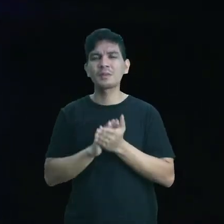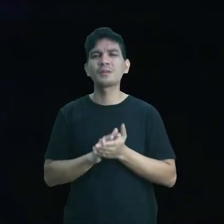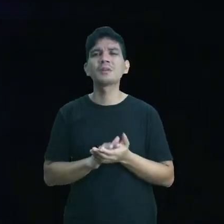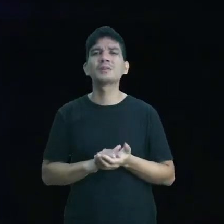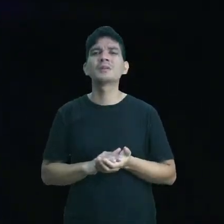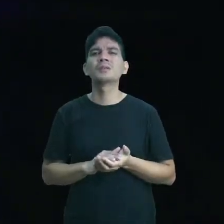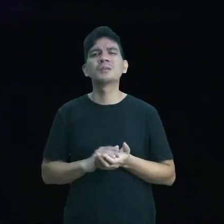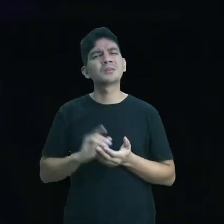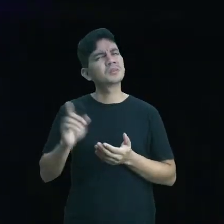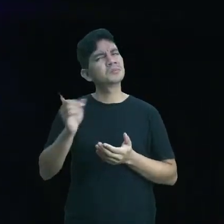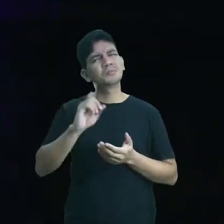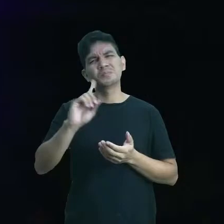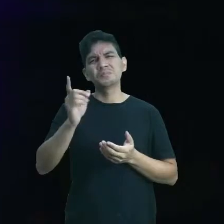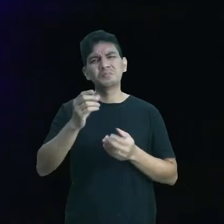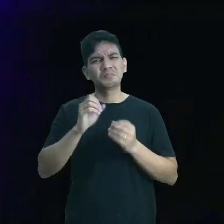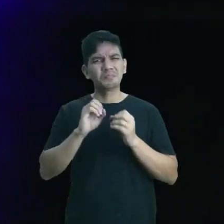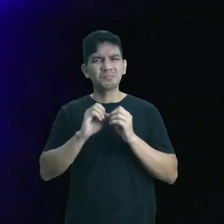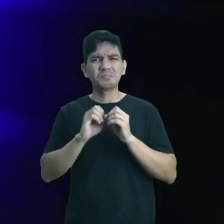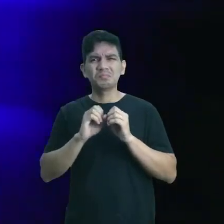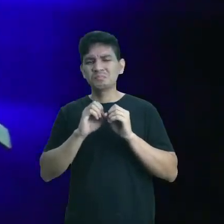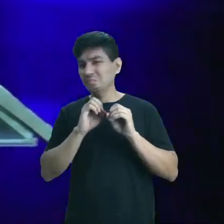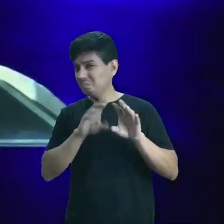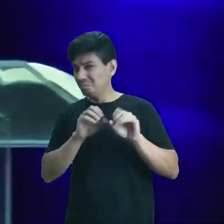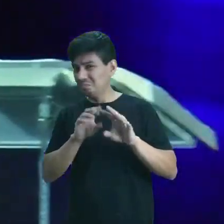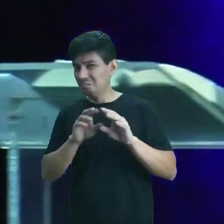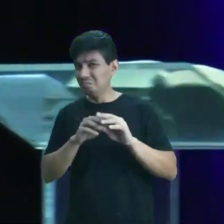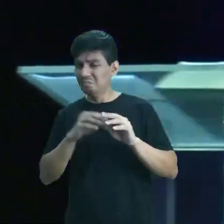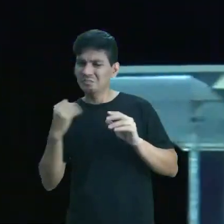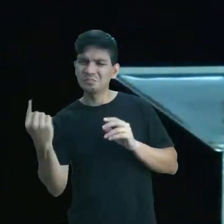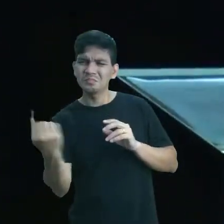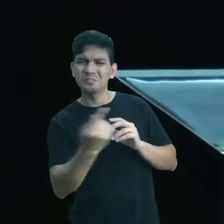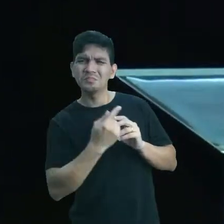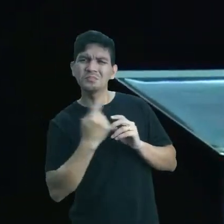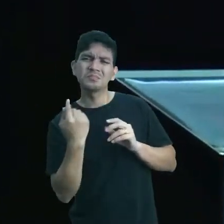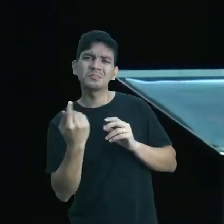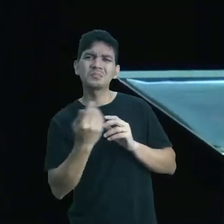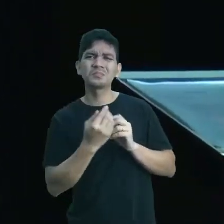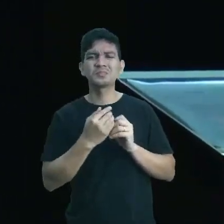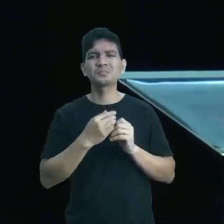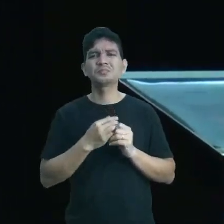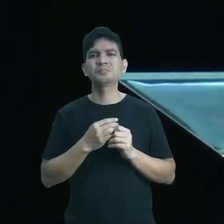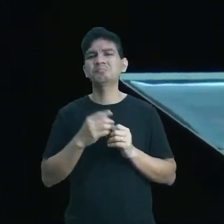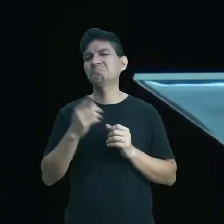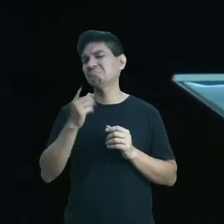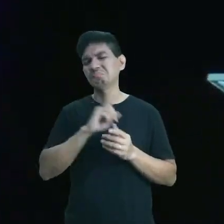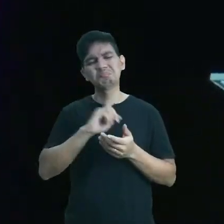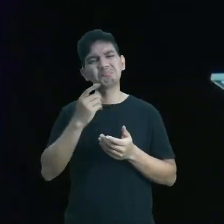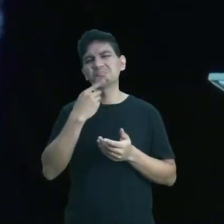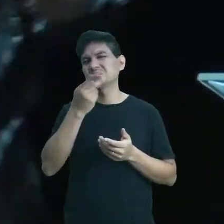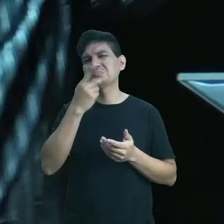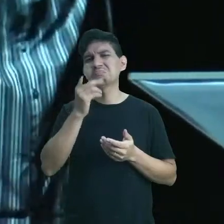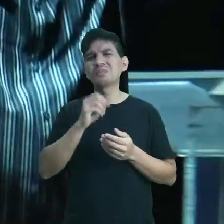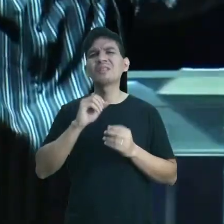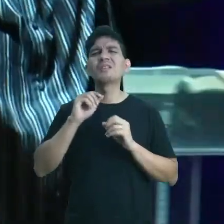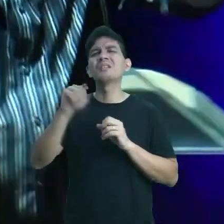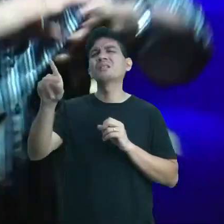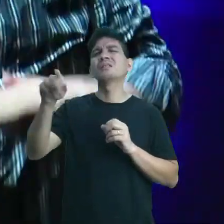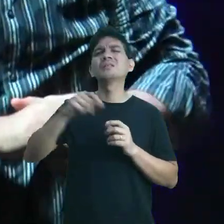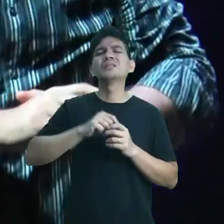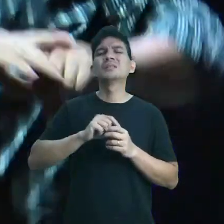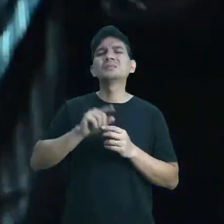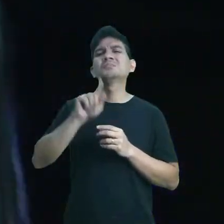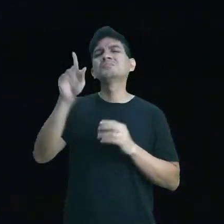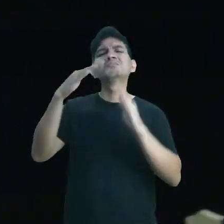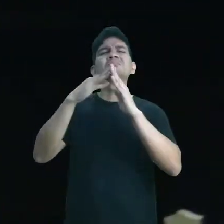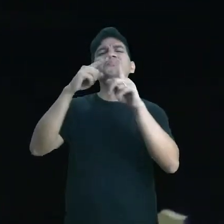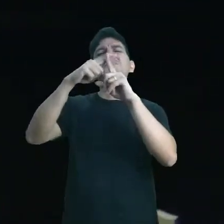Não apenas ensinar isso para os nossos filhos, mas nós mesmos. Não adianta você dizer para o seu filho assim: meu filho vai lá para o clubinho, meu filho vai lá para a